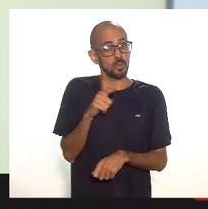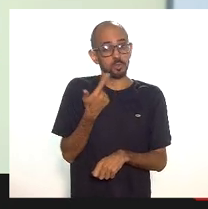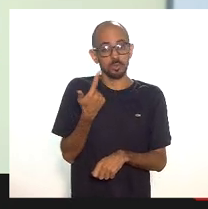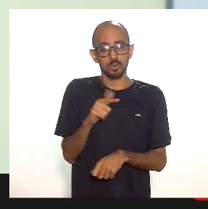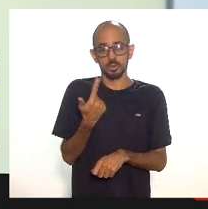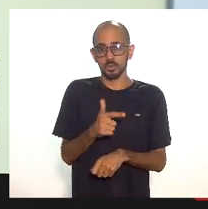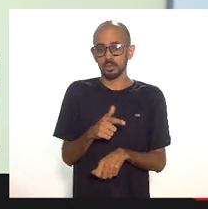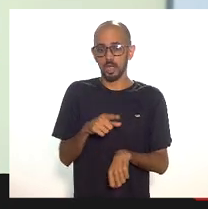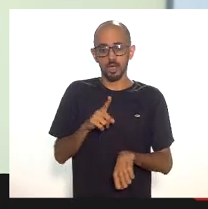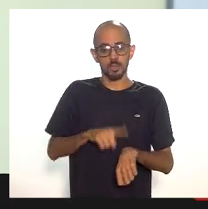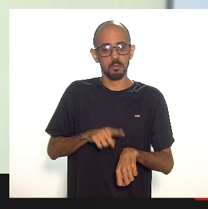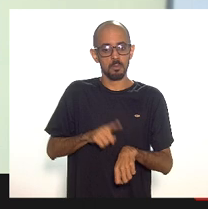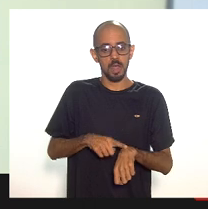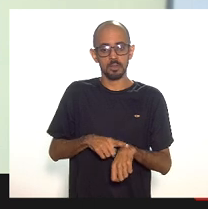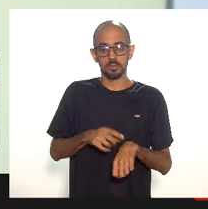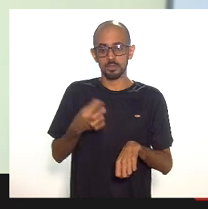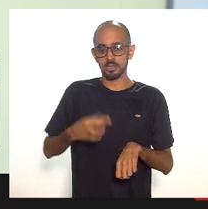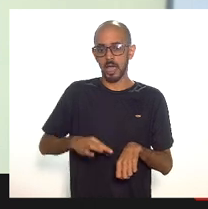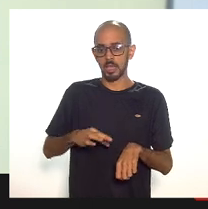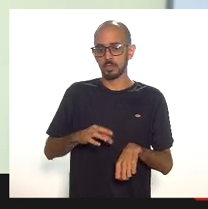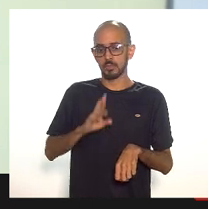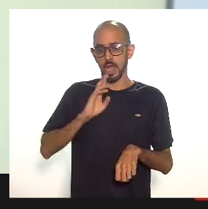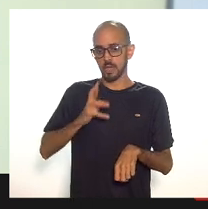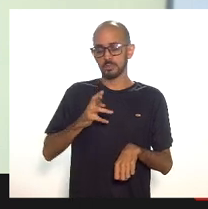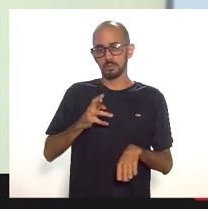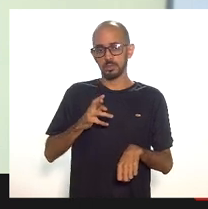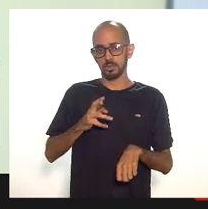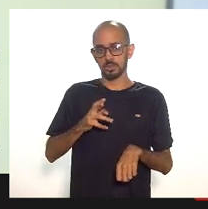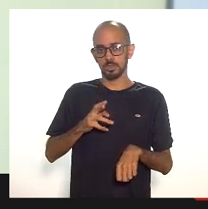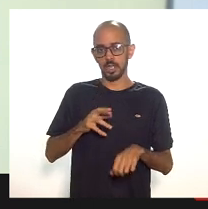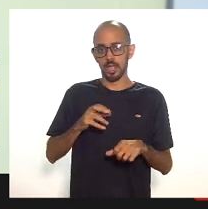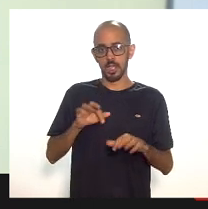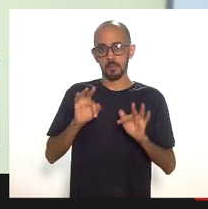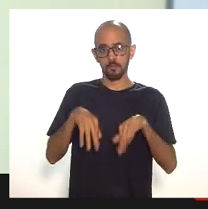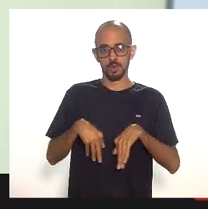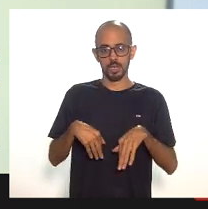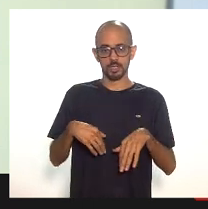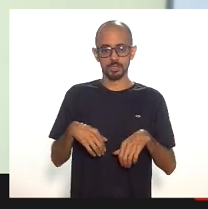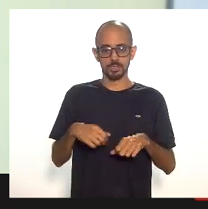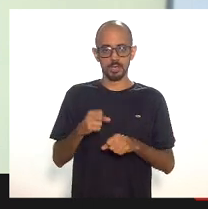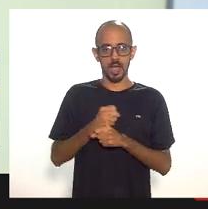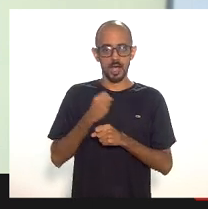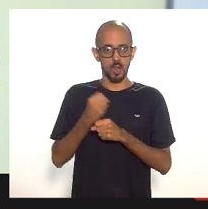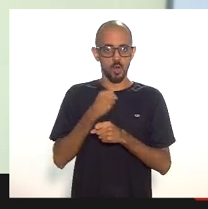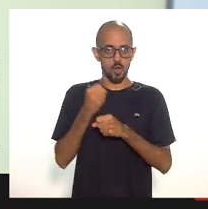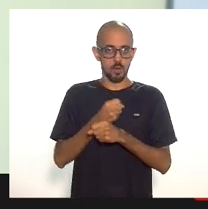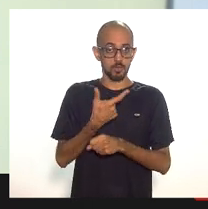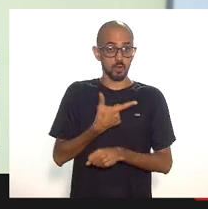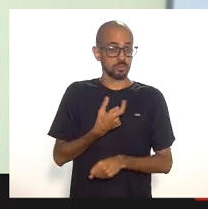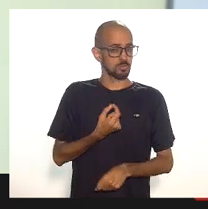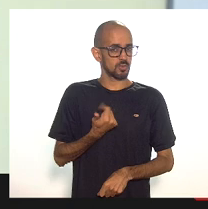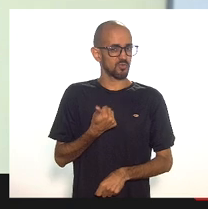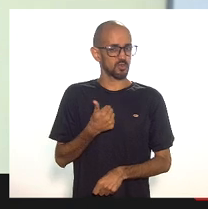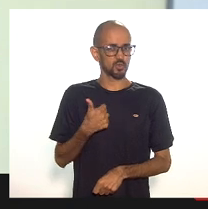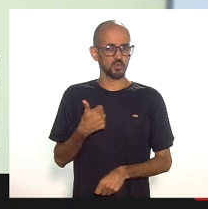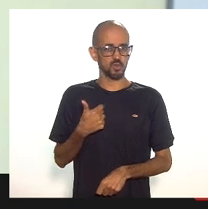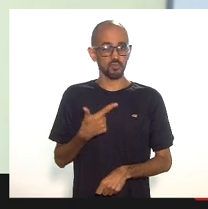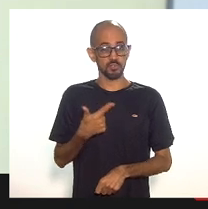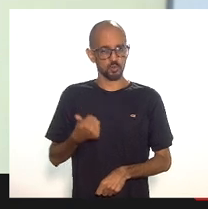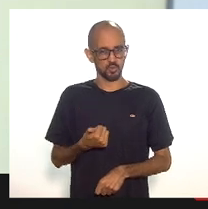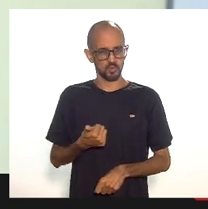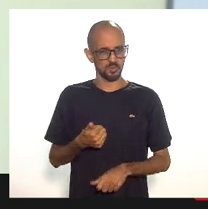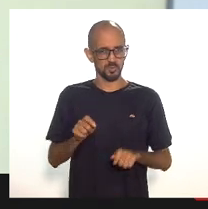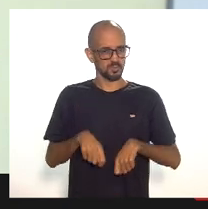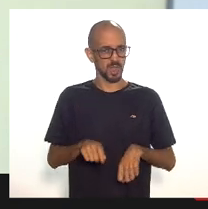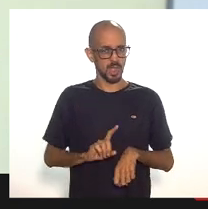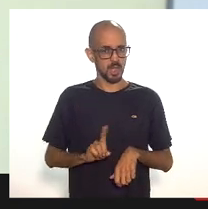há como nós concluirmos a obra do HFB este ano. Entretanto, pela avaliação que eu